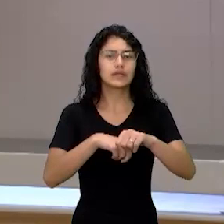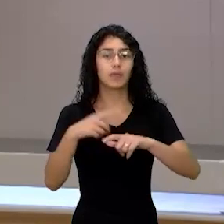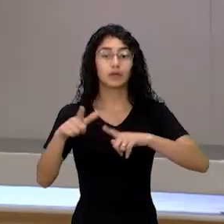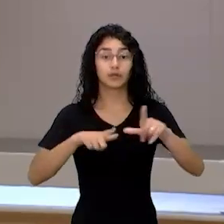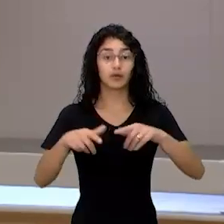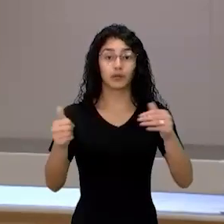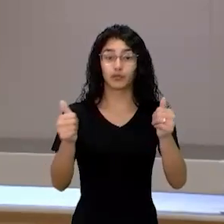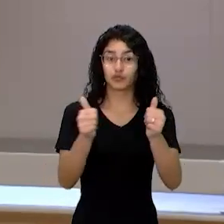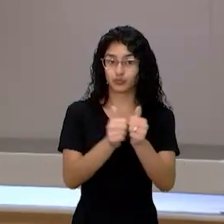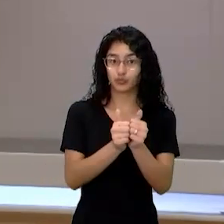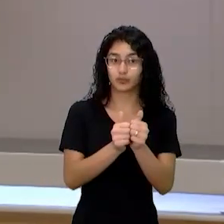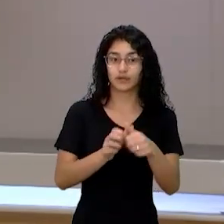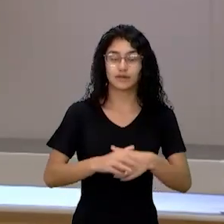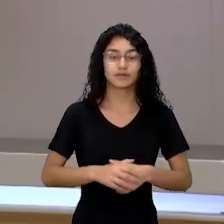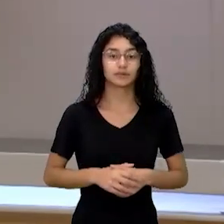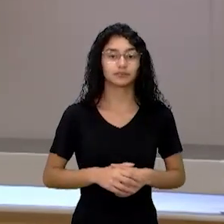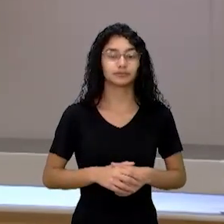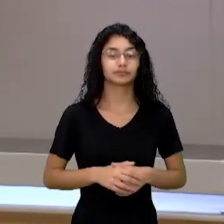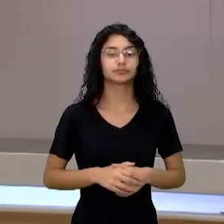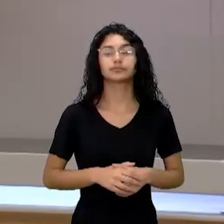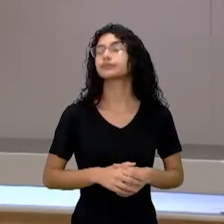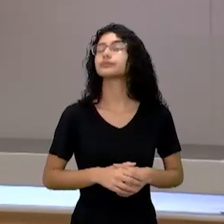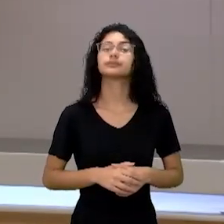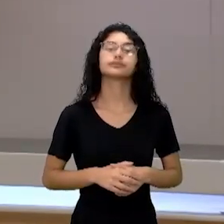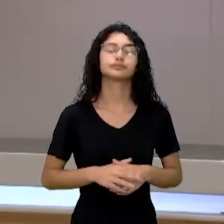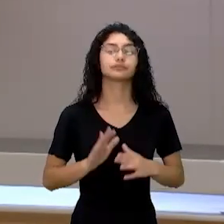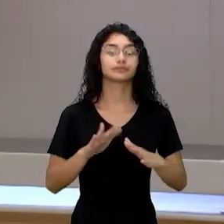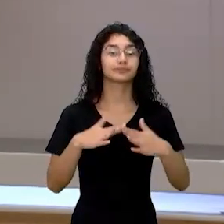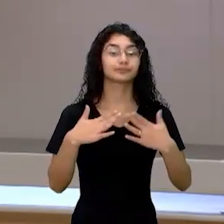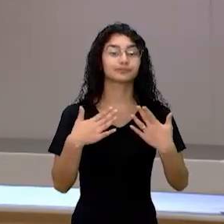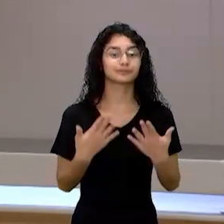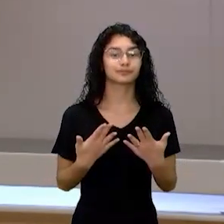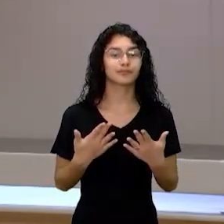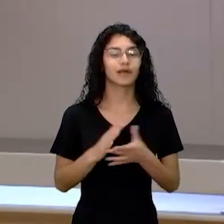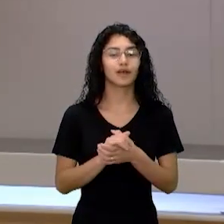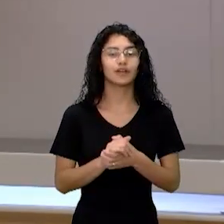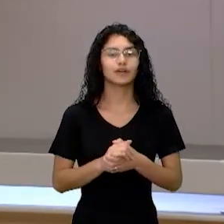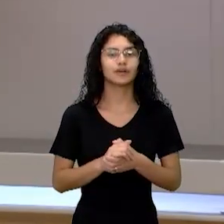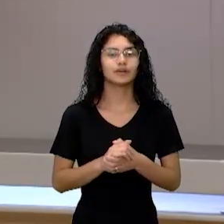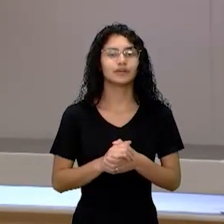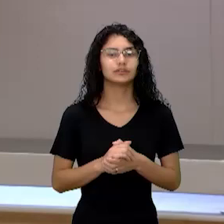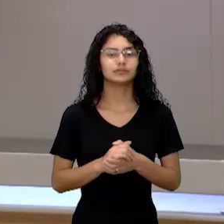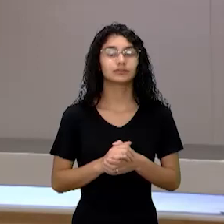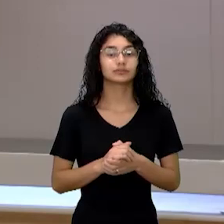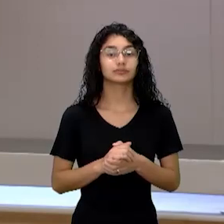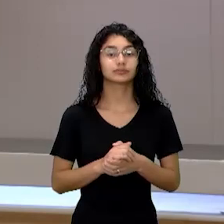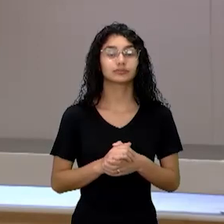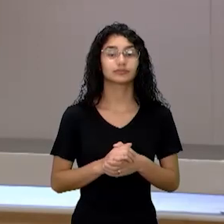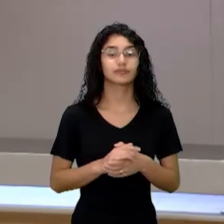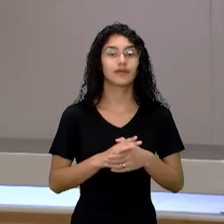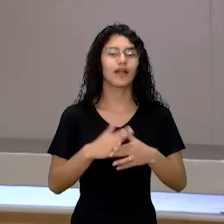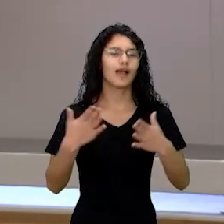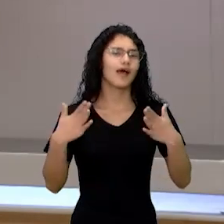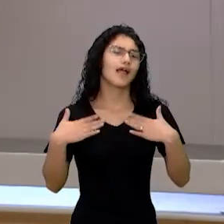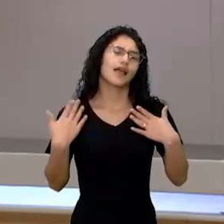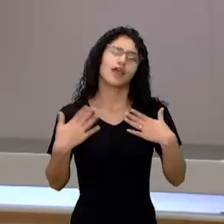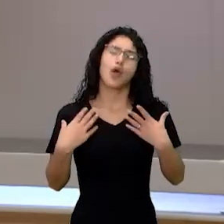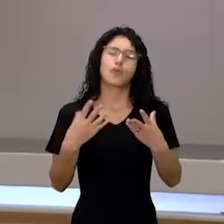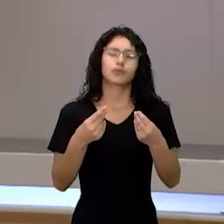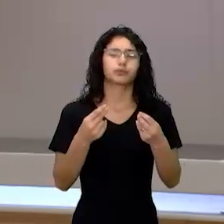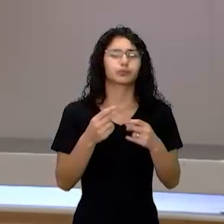juntas lá no CAP Brooklyn. Então, realmente, assim, a alegria é